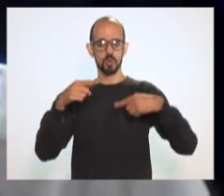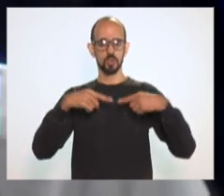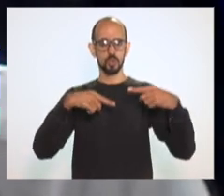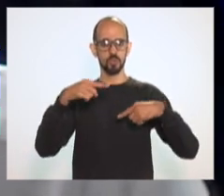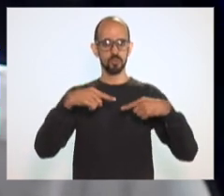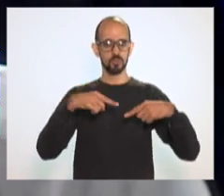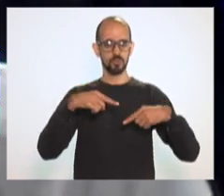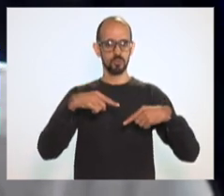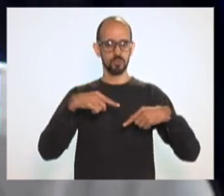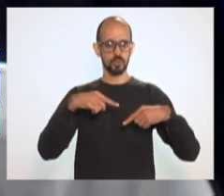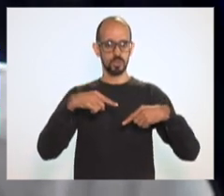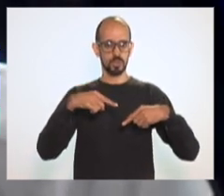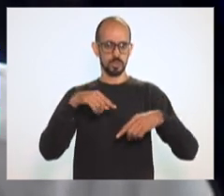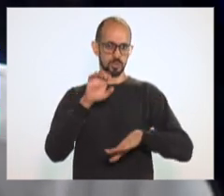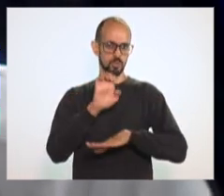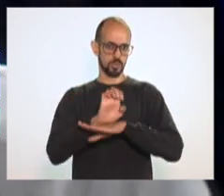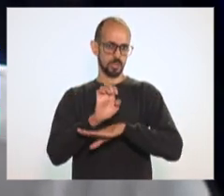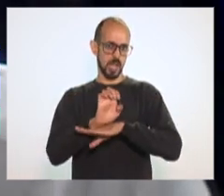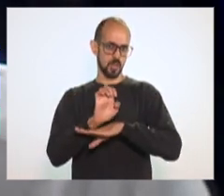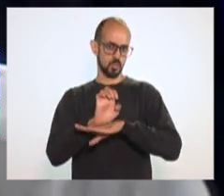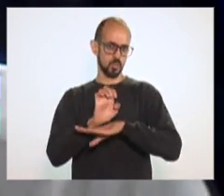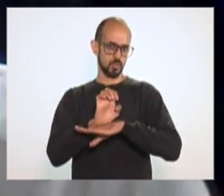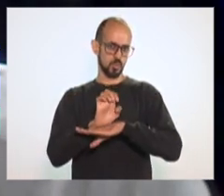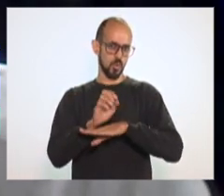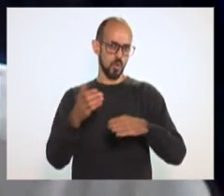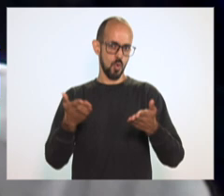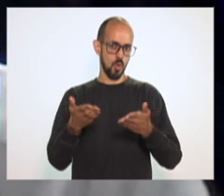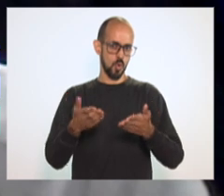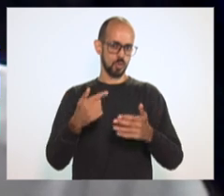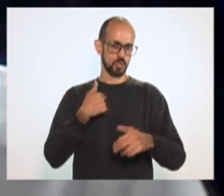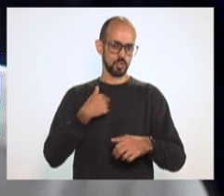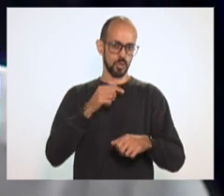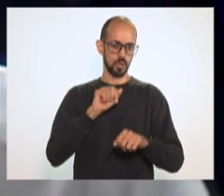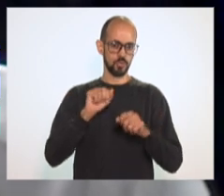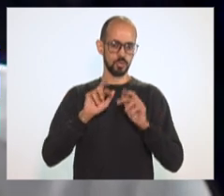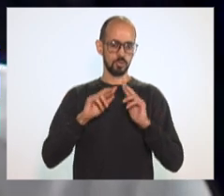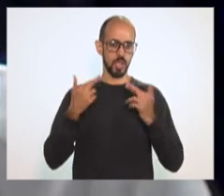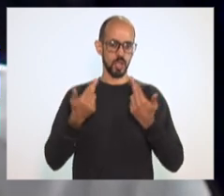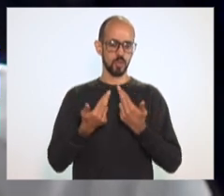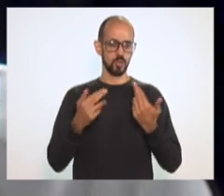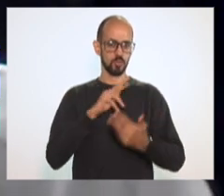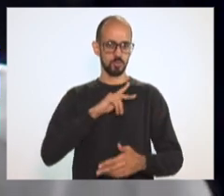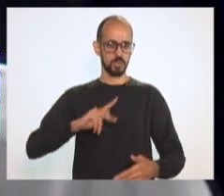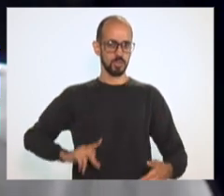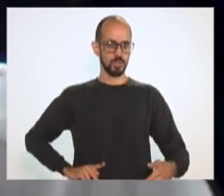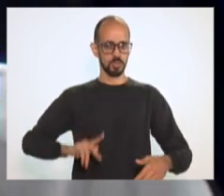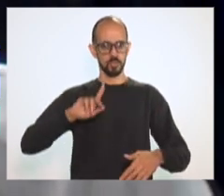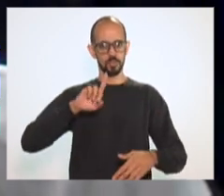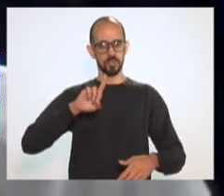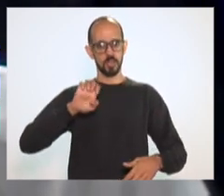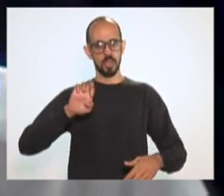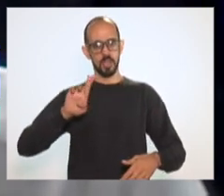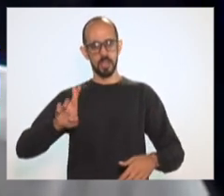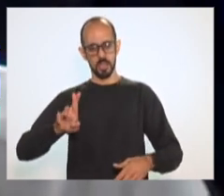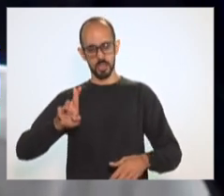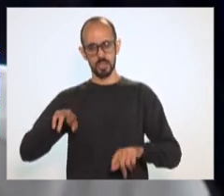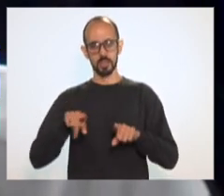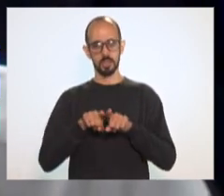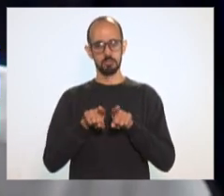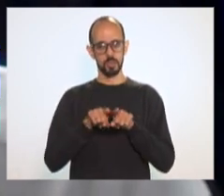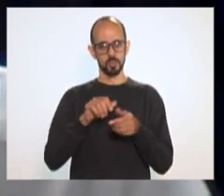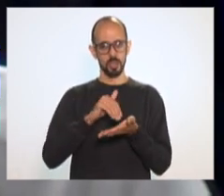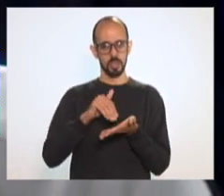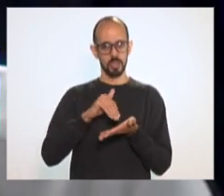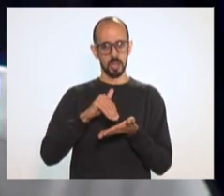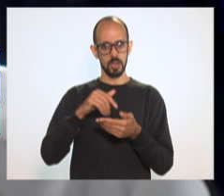tive no dia de hoje uma reunião com o presidente puder e o secretário das cidades Uruan